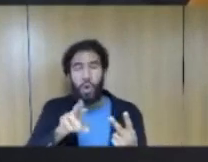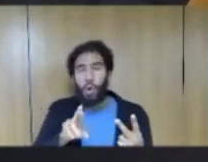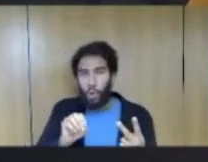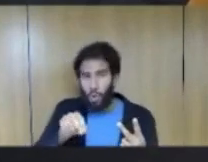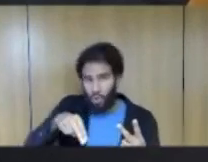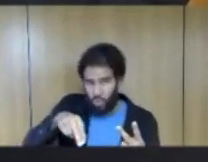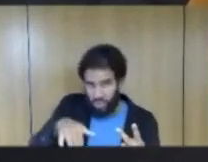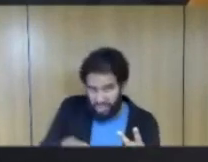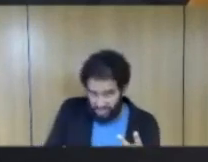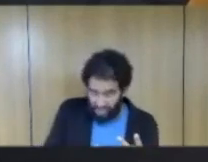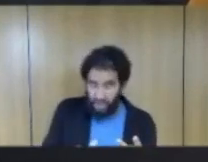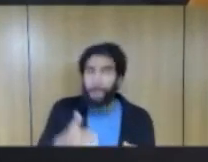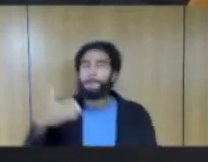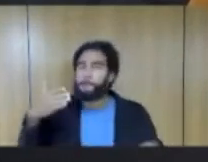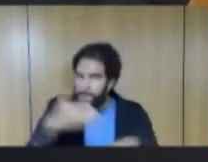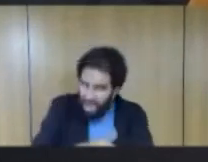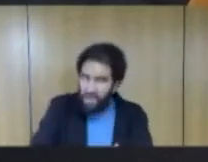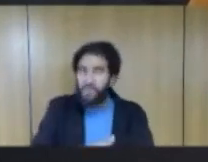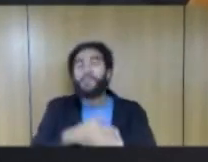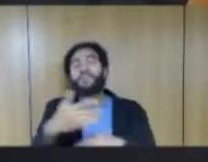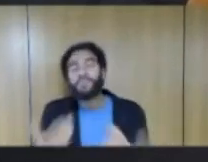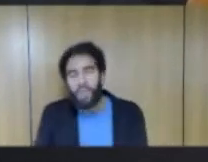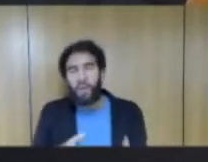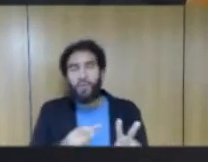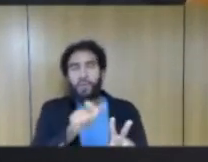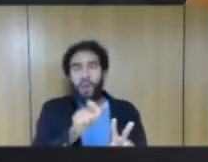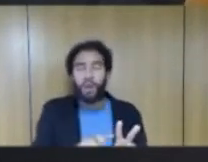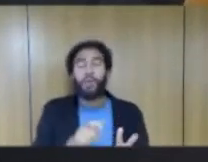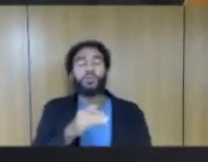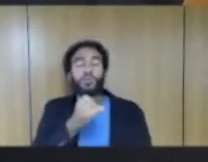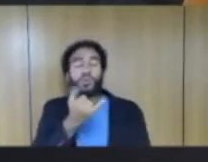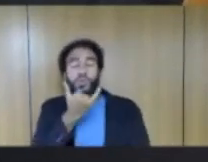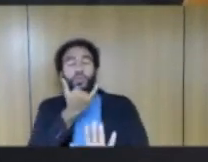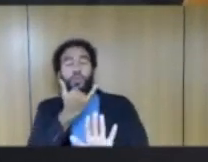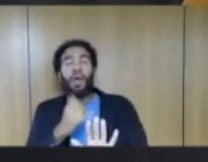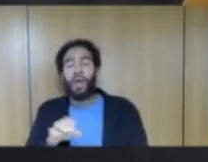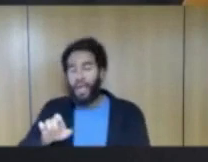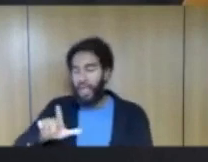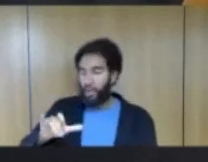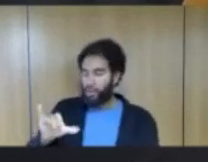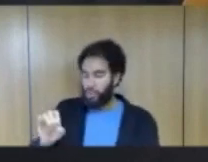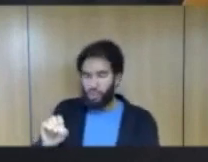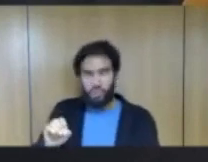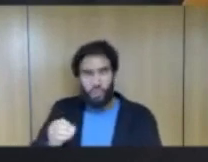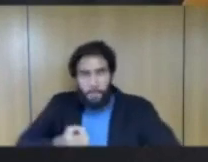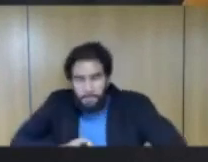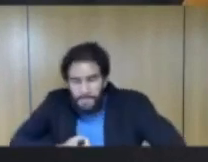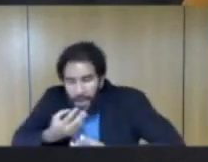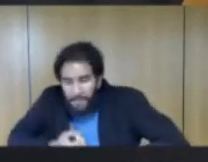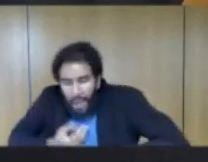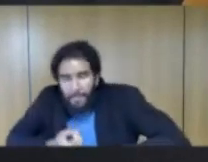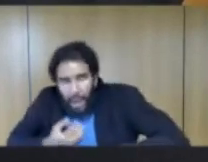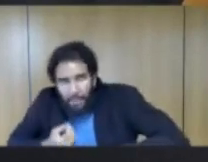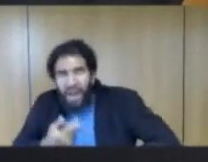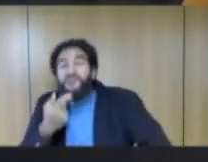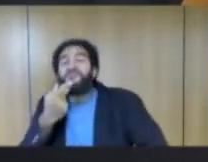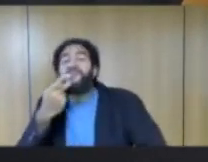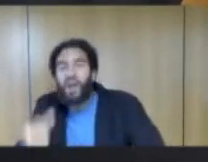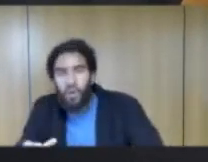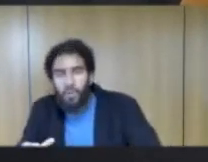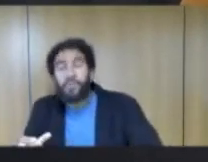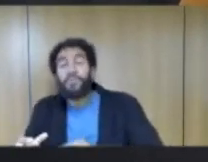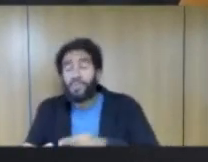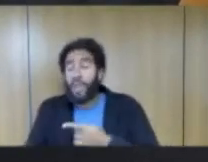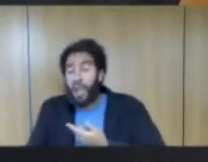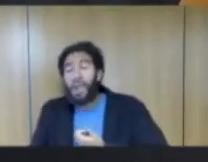conduziu a delação do Roni desculpe do Élcio a delação do Élcio e o Élcio ao fazer